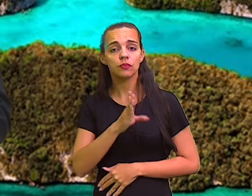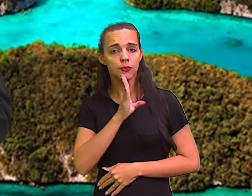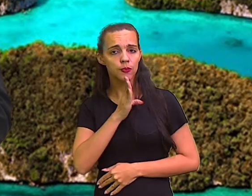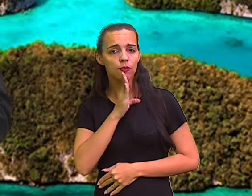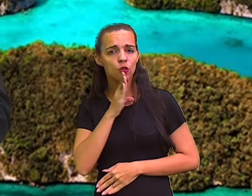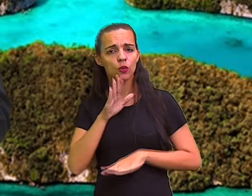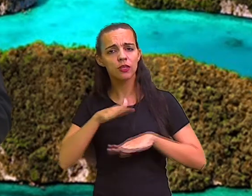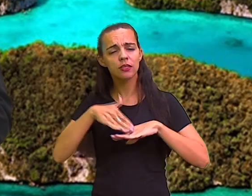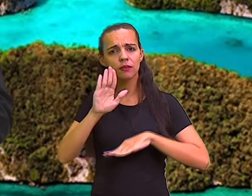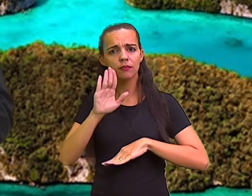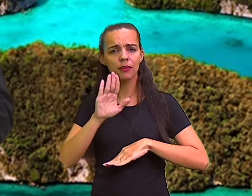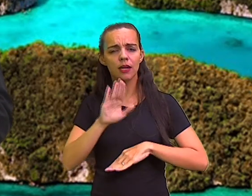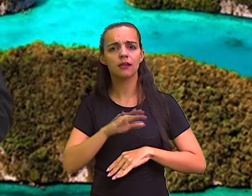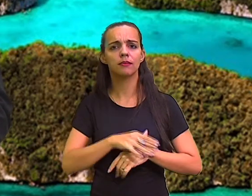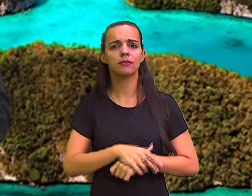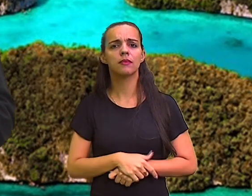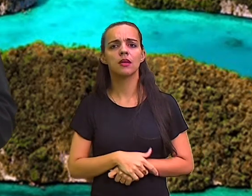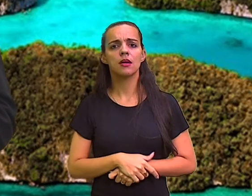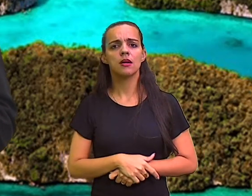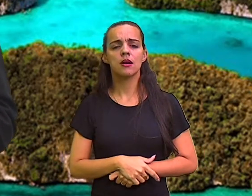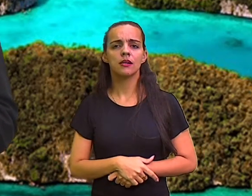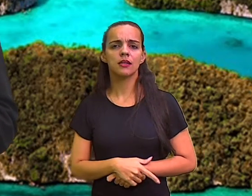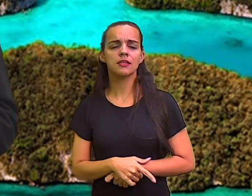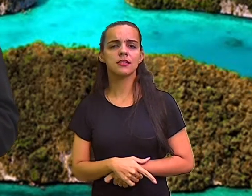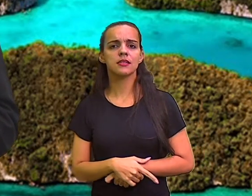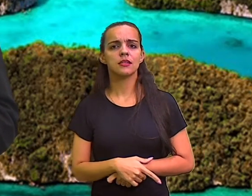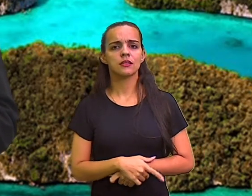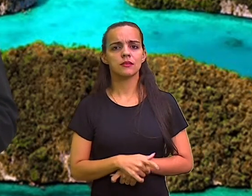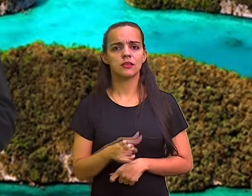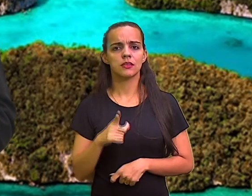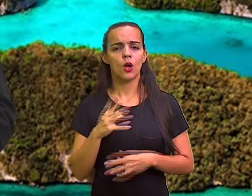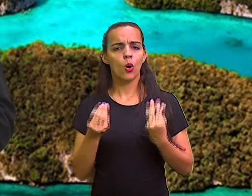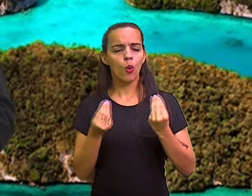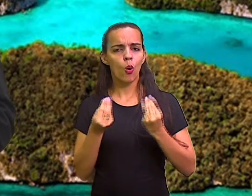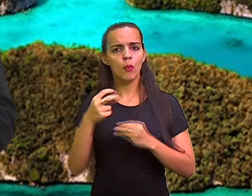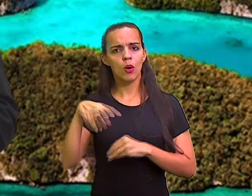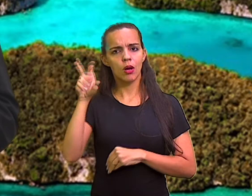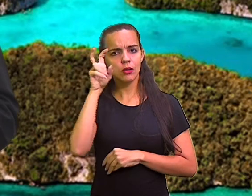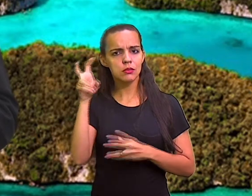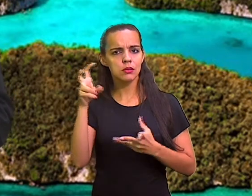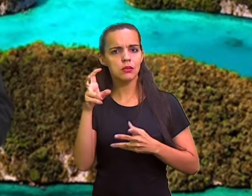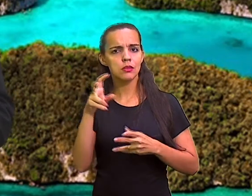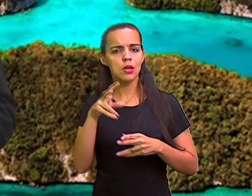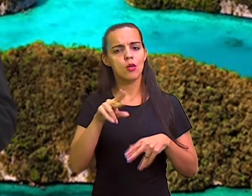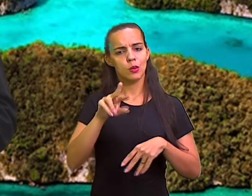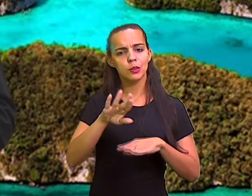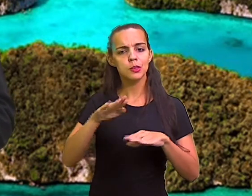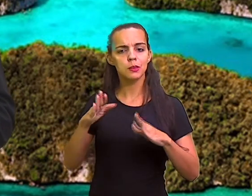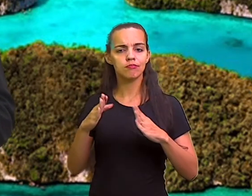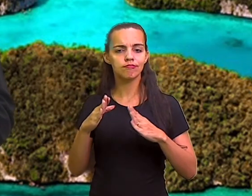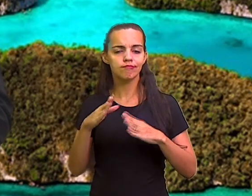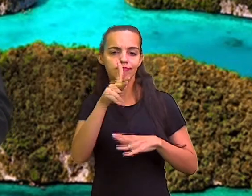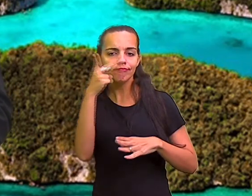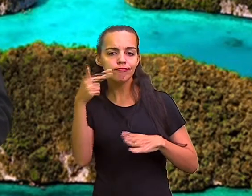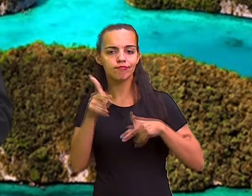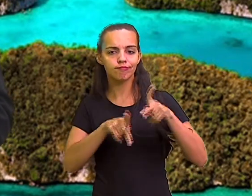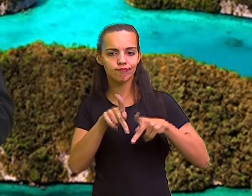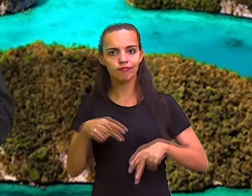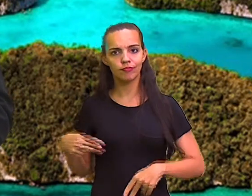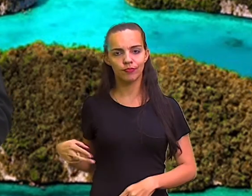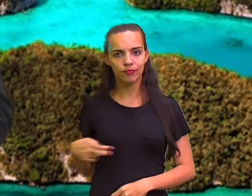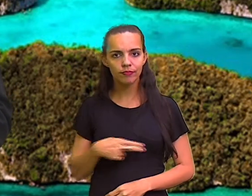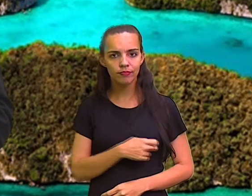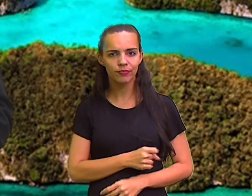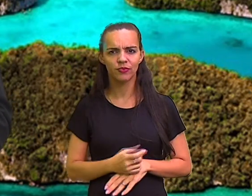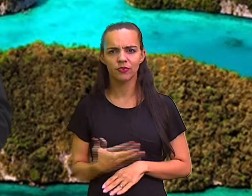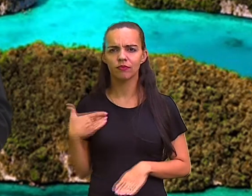um pouco, né, a mais sobre os nossos irmãos lá do outro lado do mundo. Estudantes,